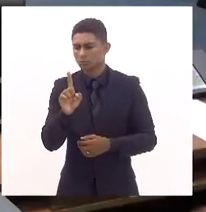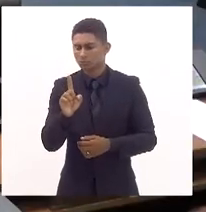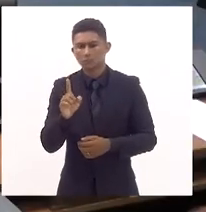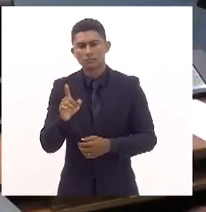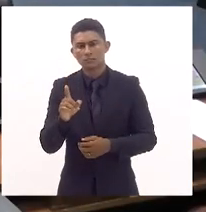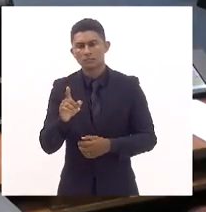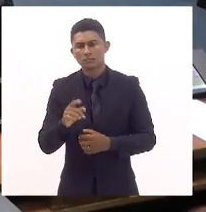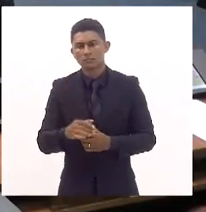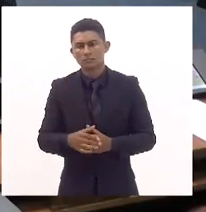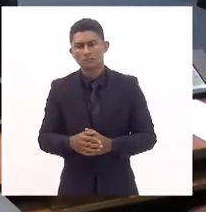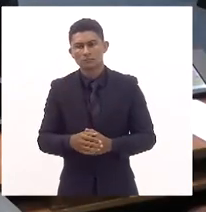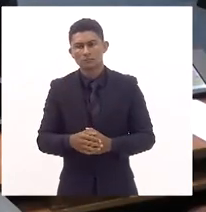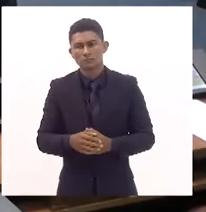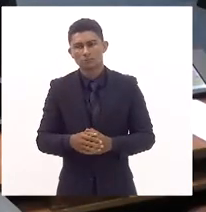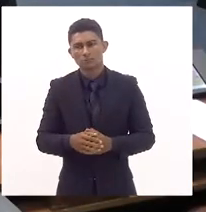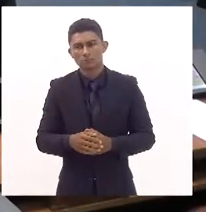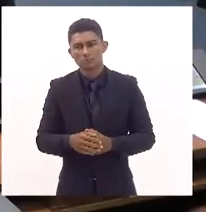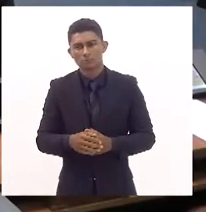mas pô, tem que me ajudar também.